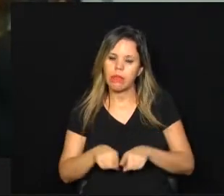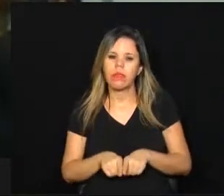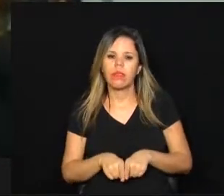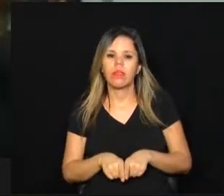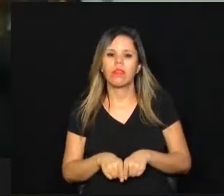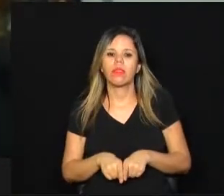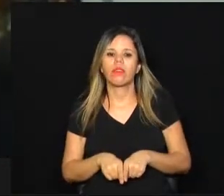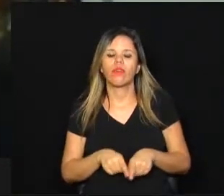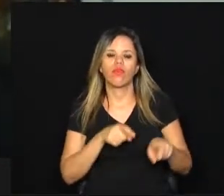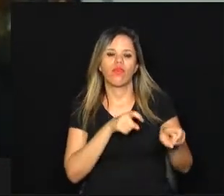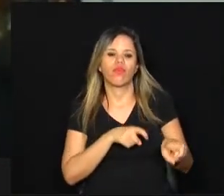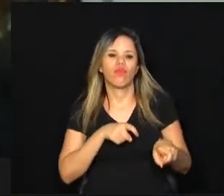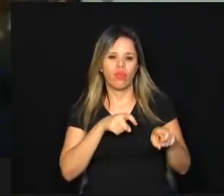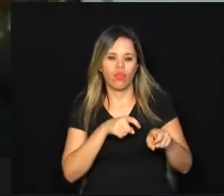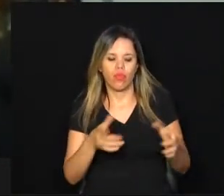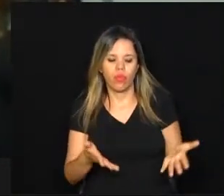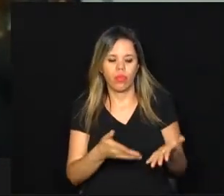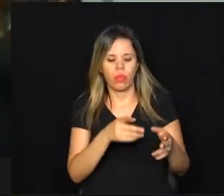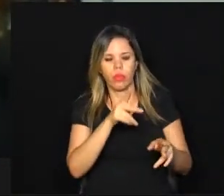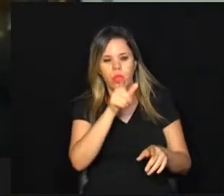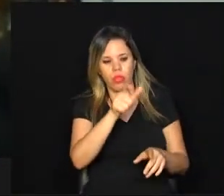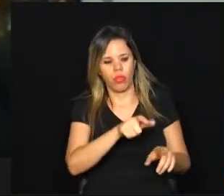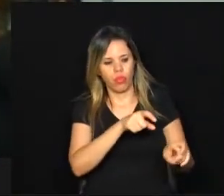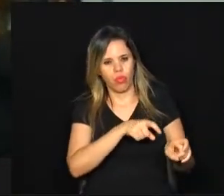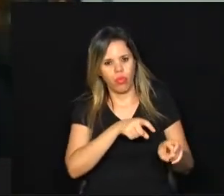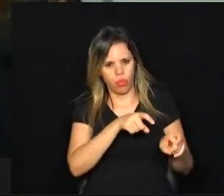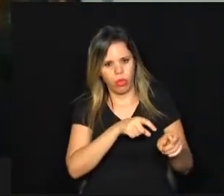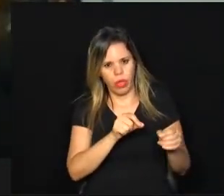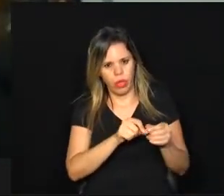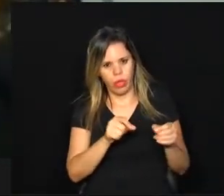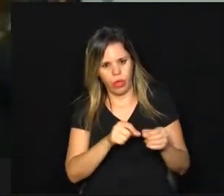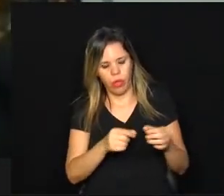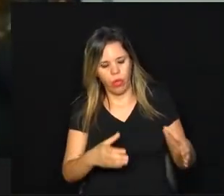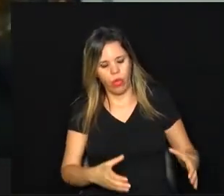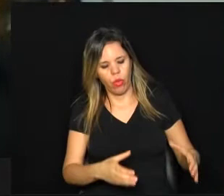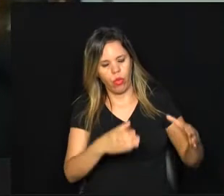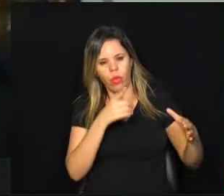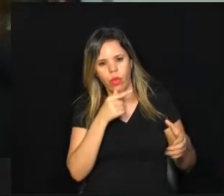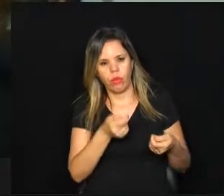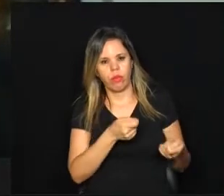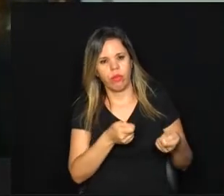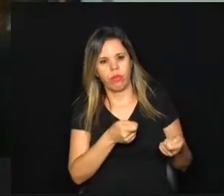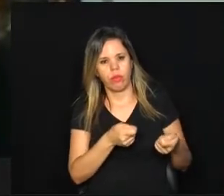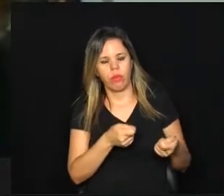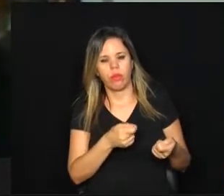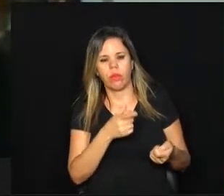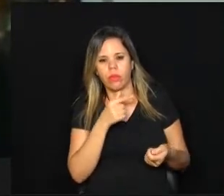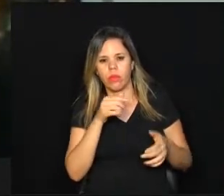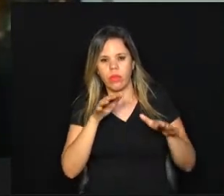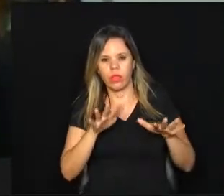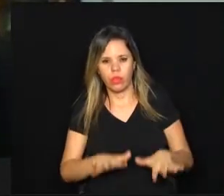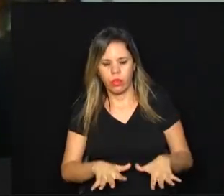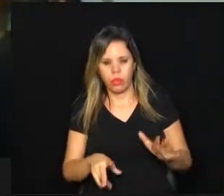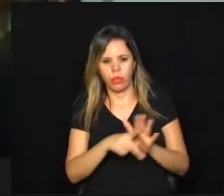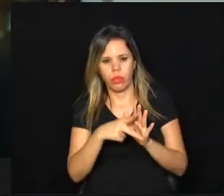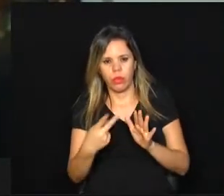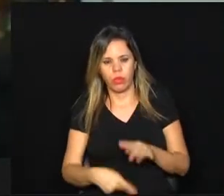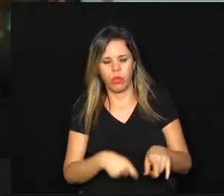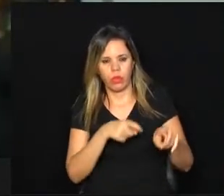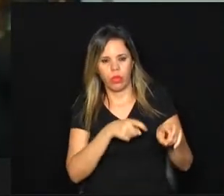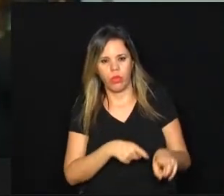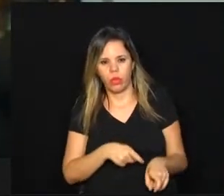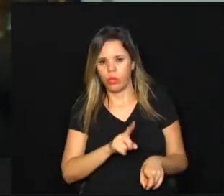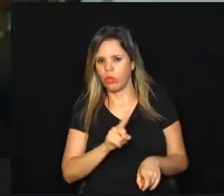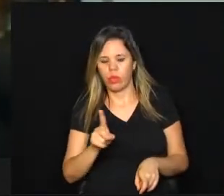zona rural, convencer o produtor rural a fazer bacias de retenção, para que a água fique na própria agricultura e